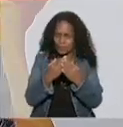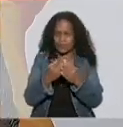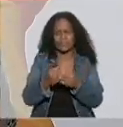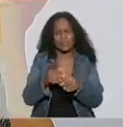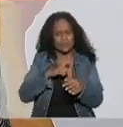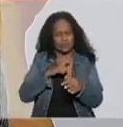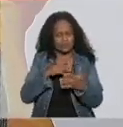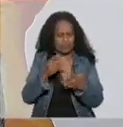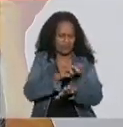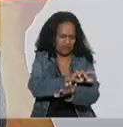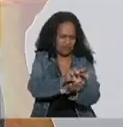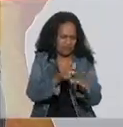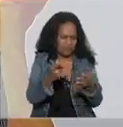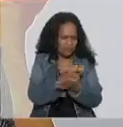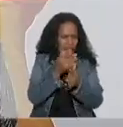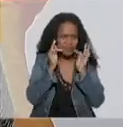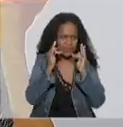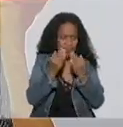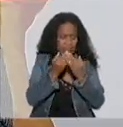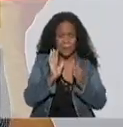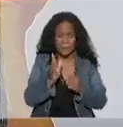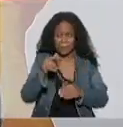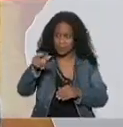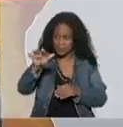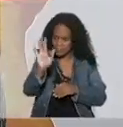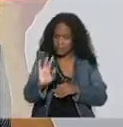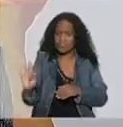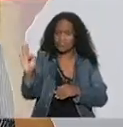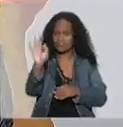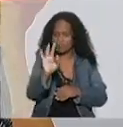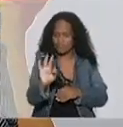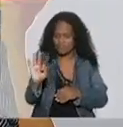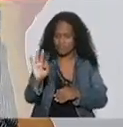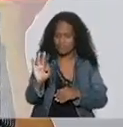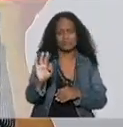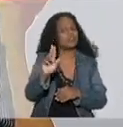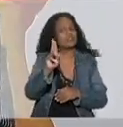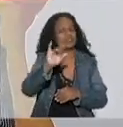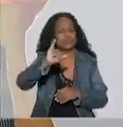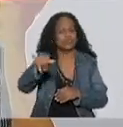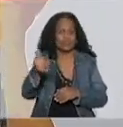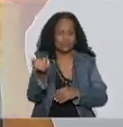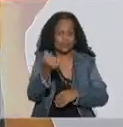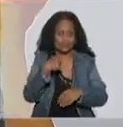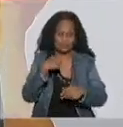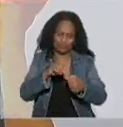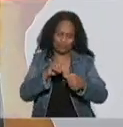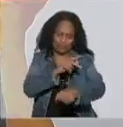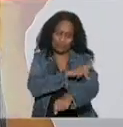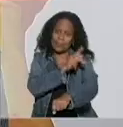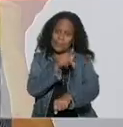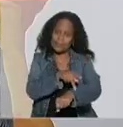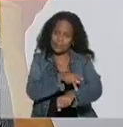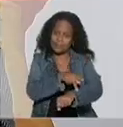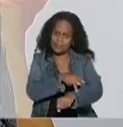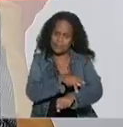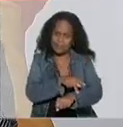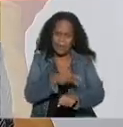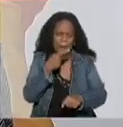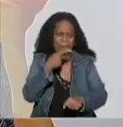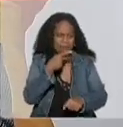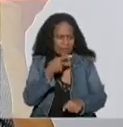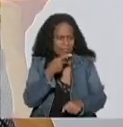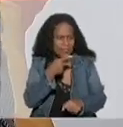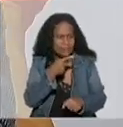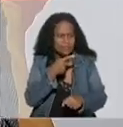quando não falava nada sobre a temática indígena. Falava sobre o preconceito que o negro sofre. De modo algum, negar que existe esse preconceito. Sim,